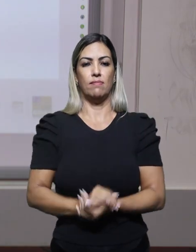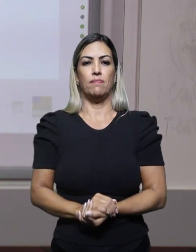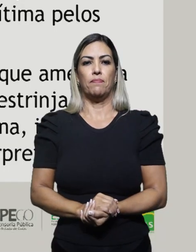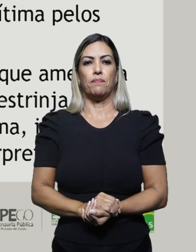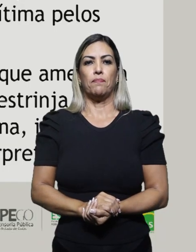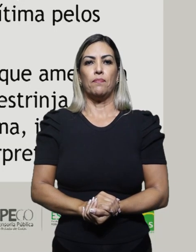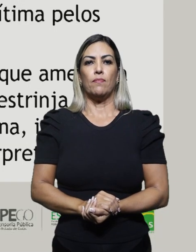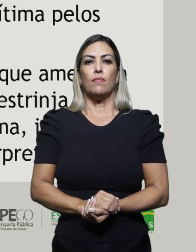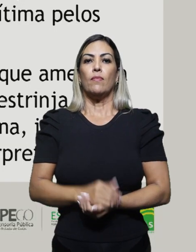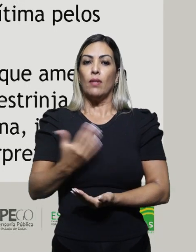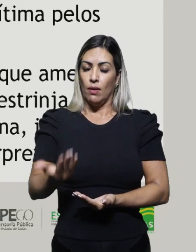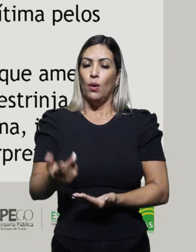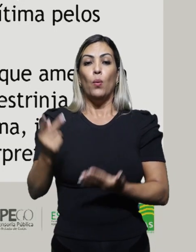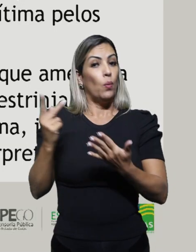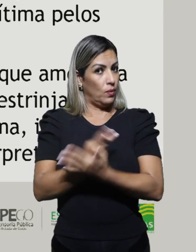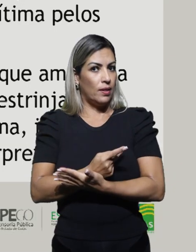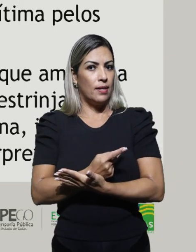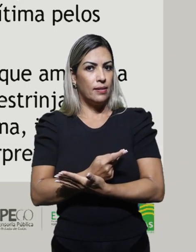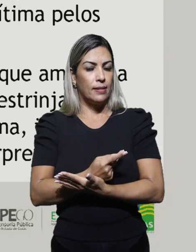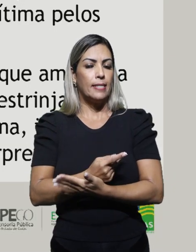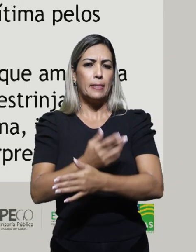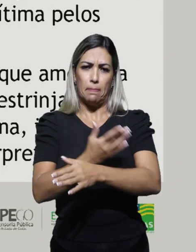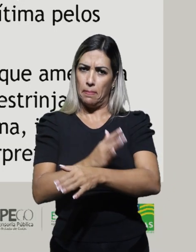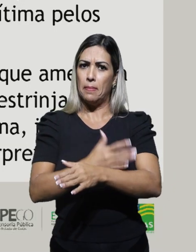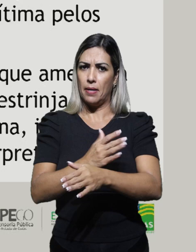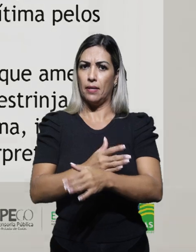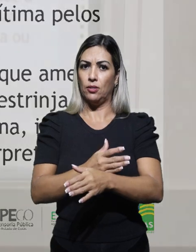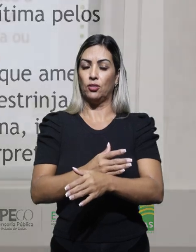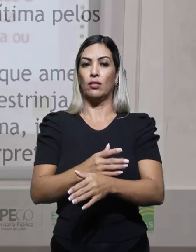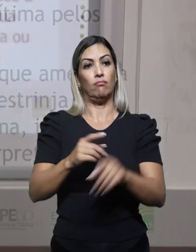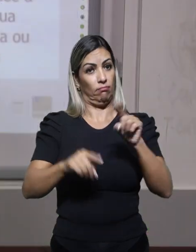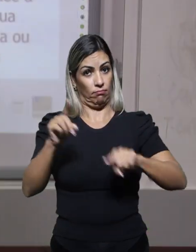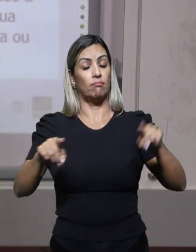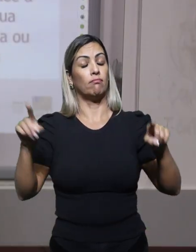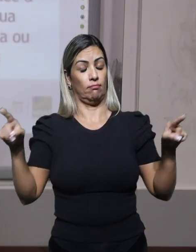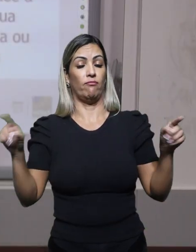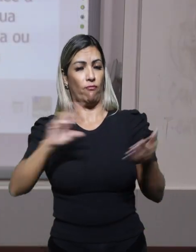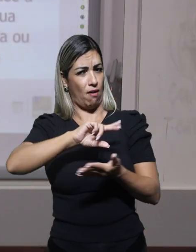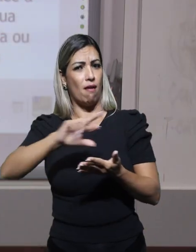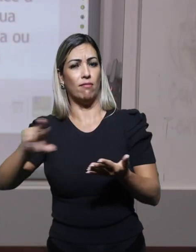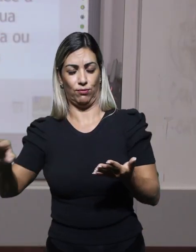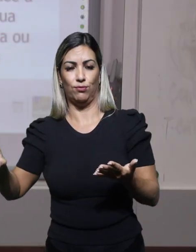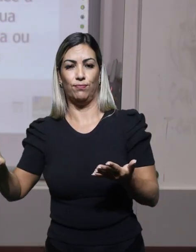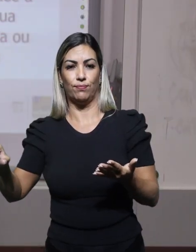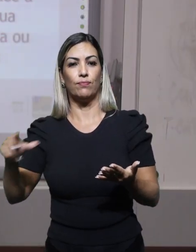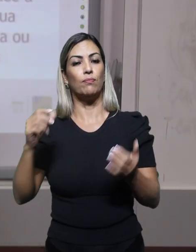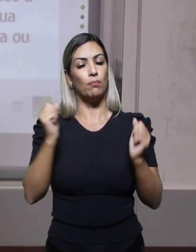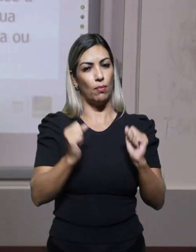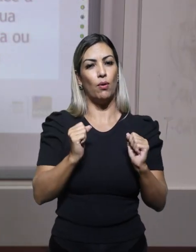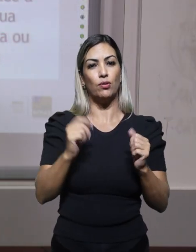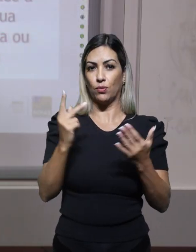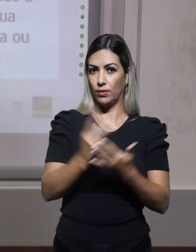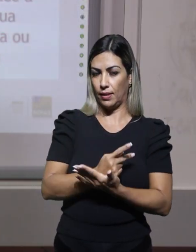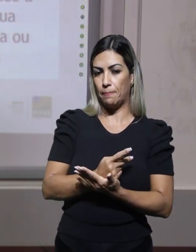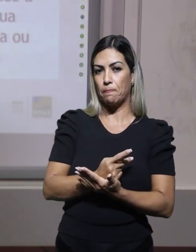virtual. Os motivos desta prática, eles são os mais variados. Eles podem existir, tendo